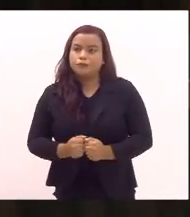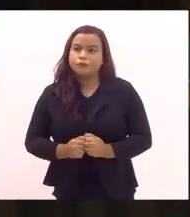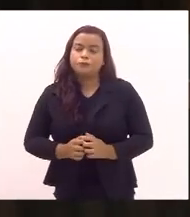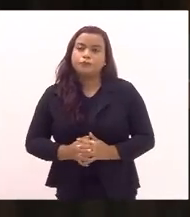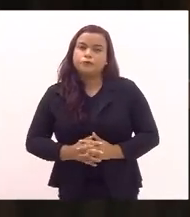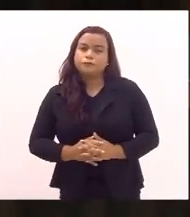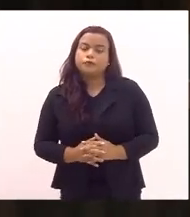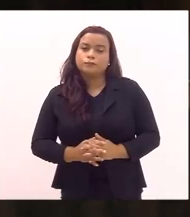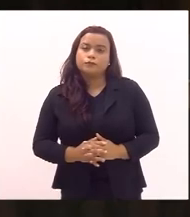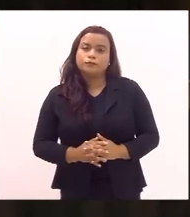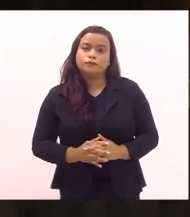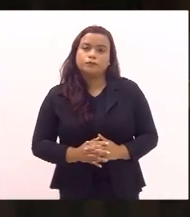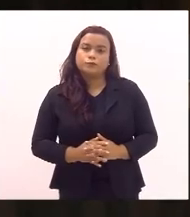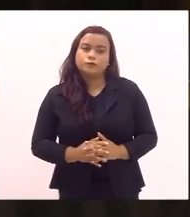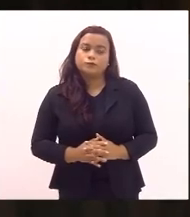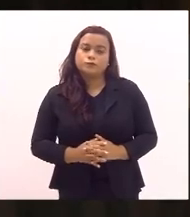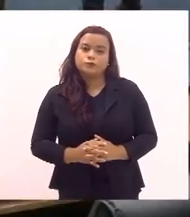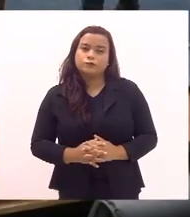17